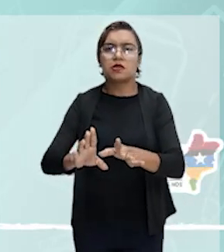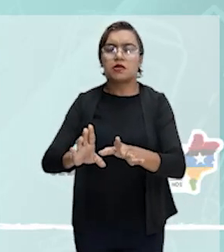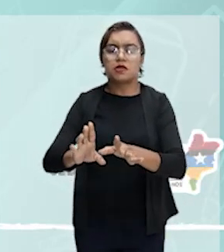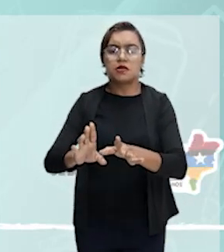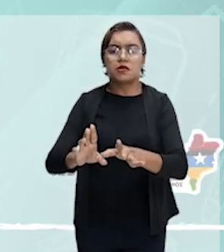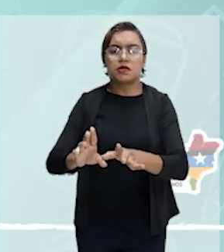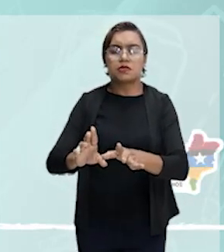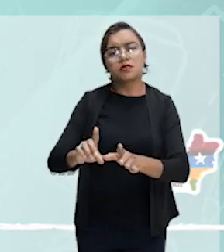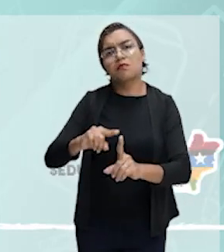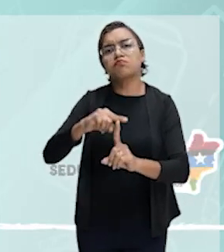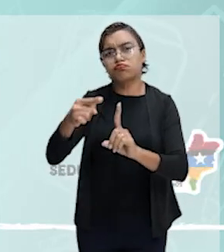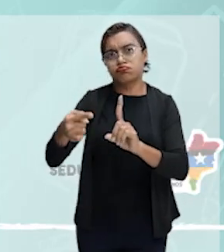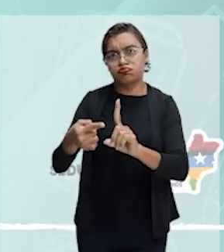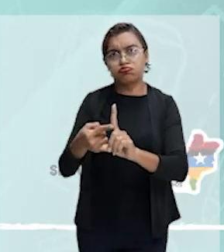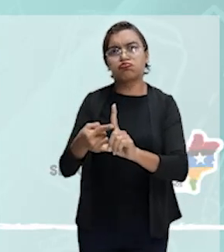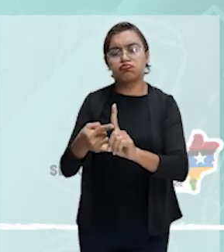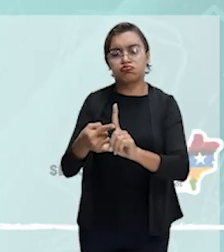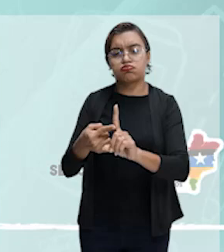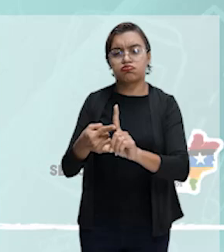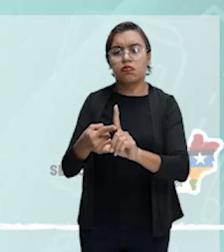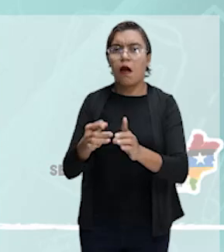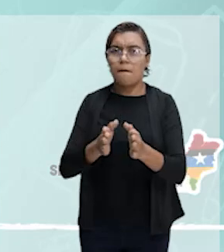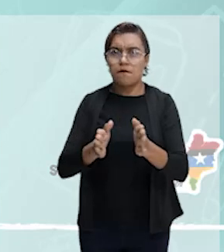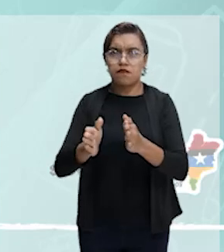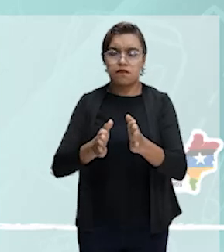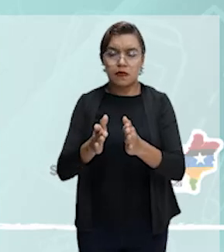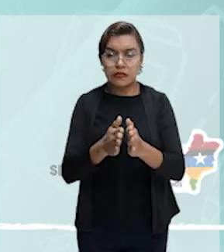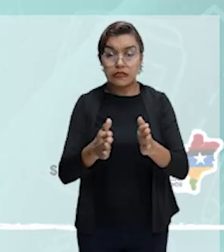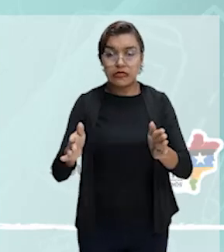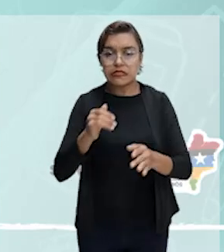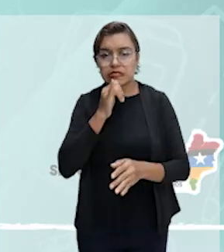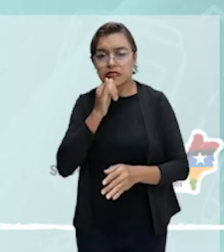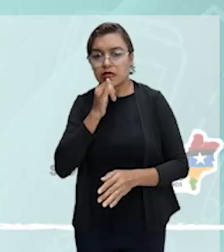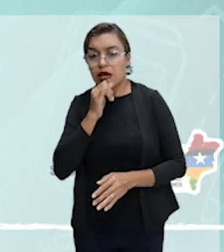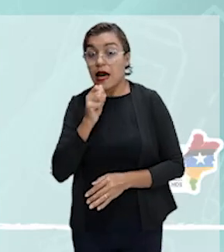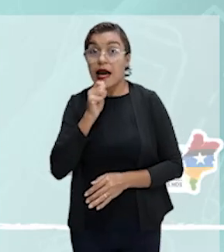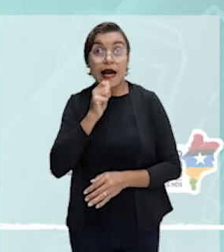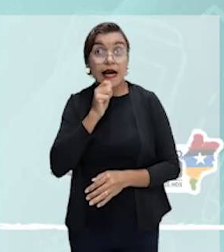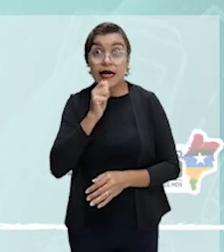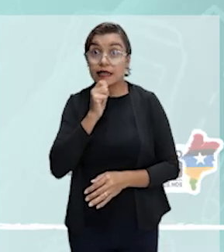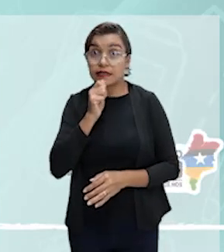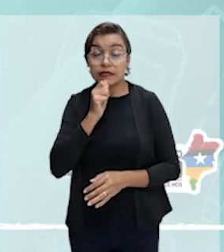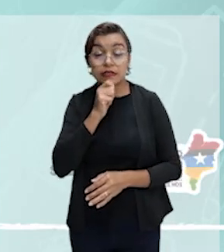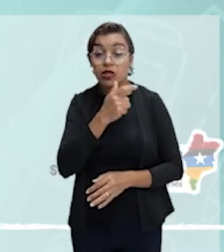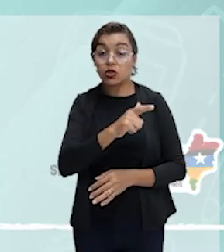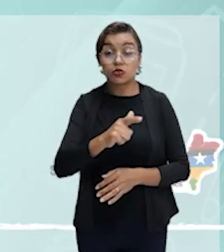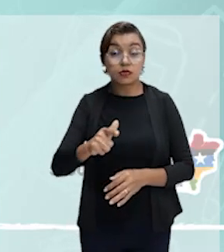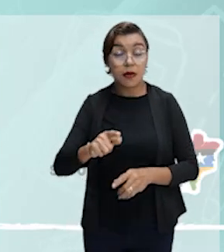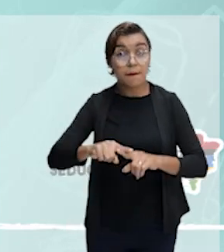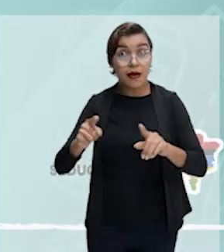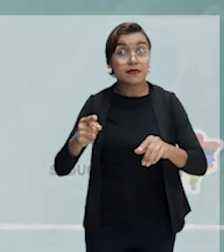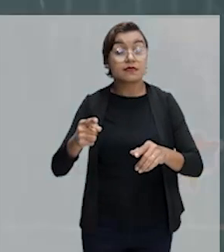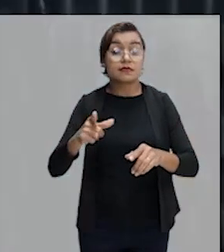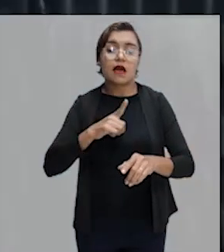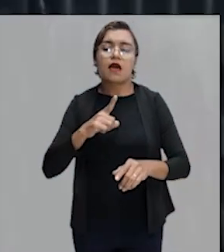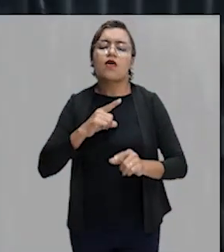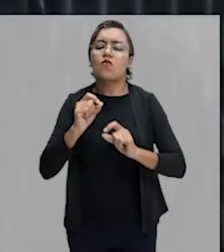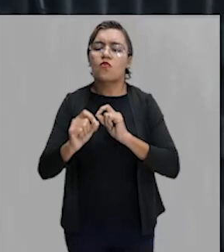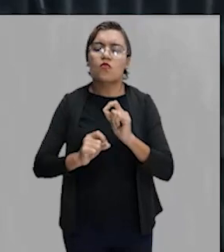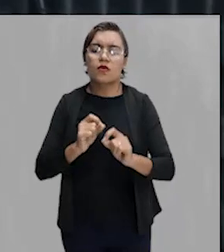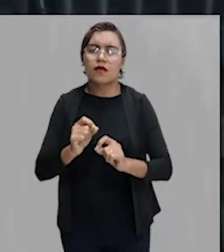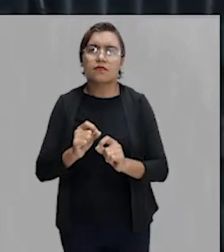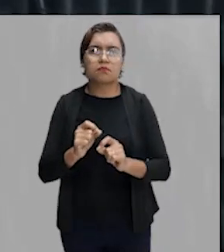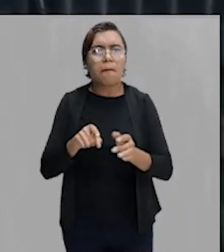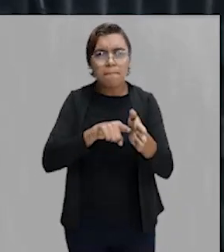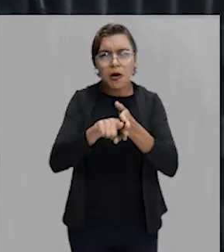ao dos homens, que é uma realidade que ainda não é, apesar de legalmente ser estabelecido, mas na prática a gente percebe em